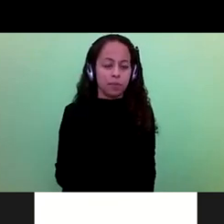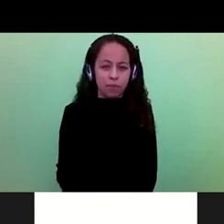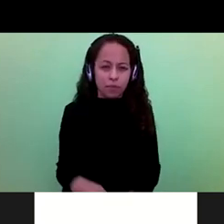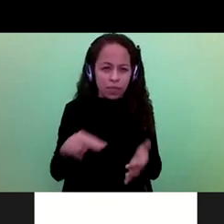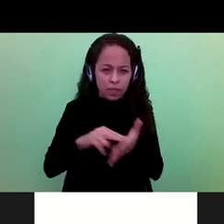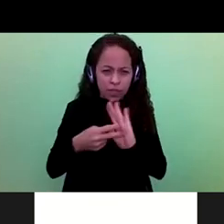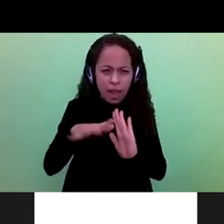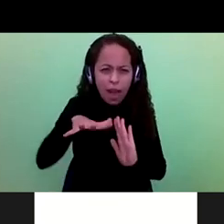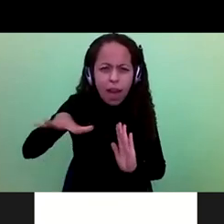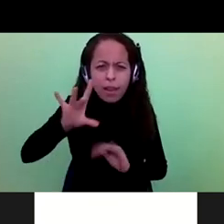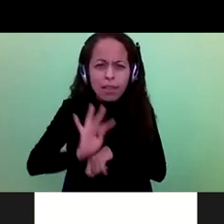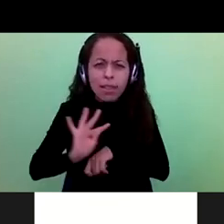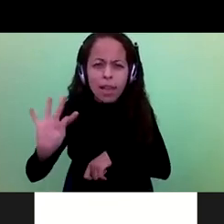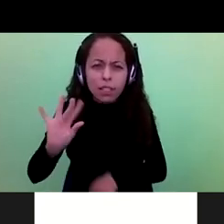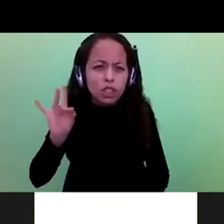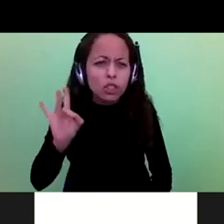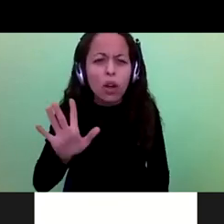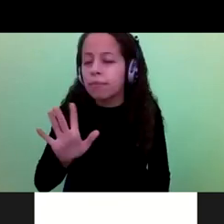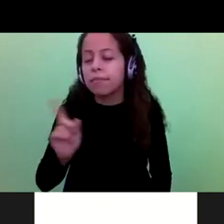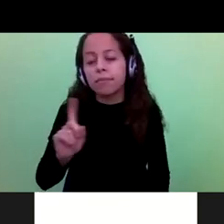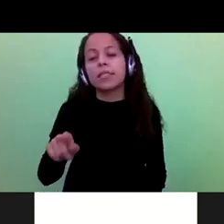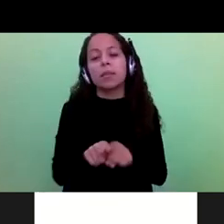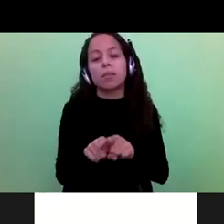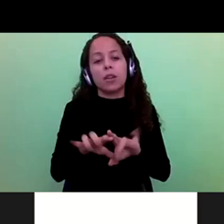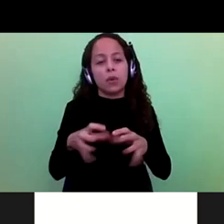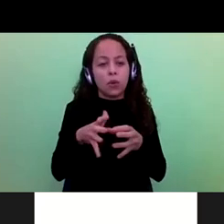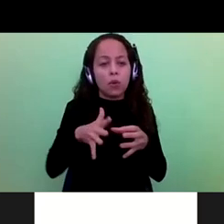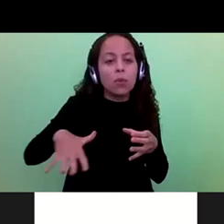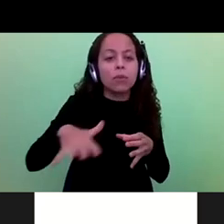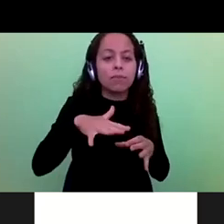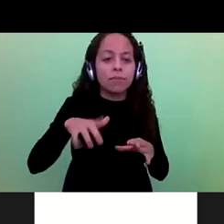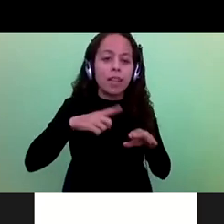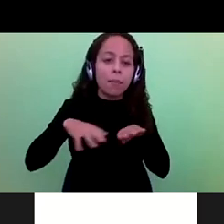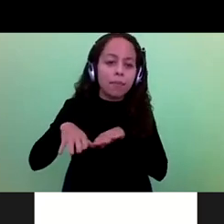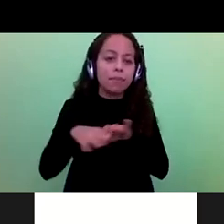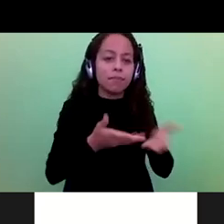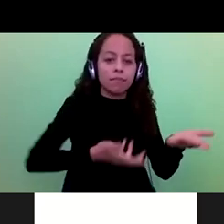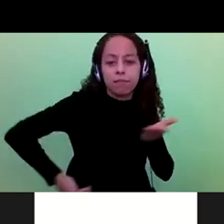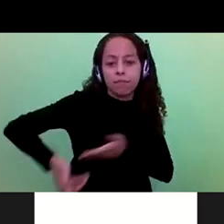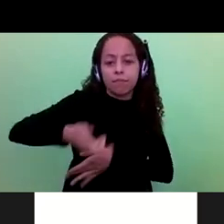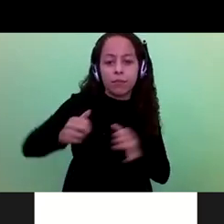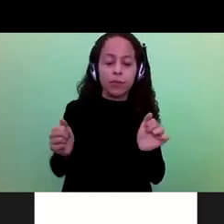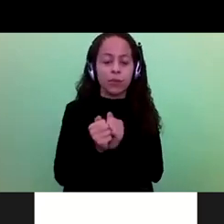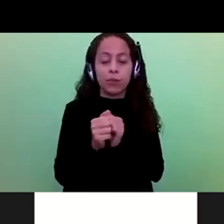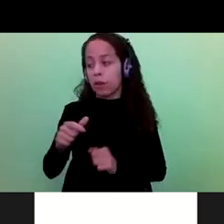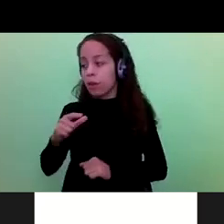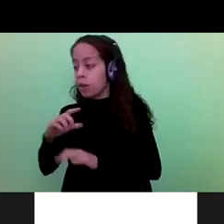área técnica, mas também do núcleo comum, articular o núcleo comum com a área